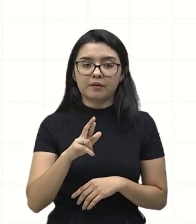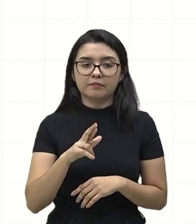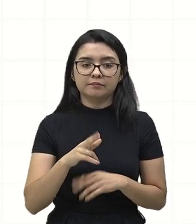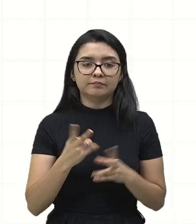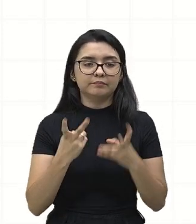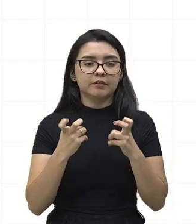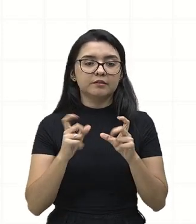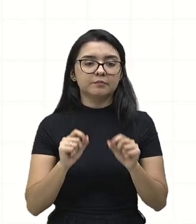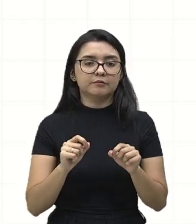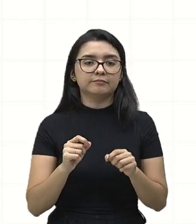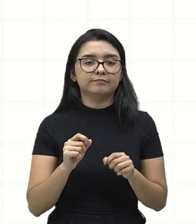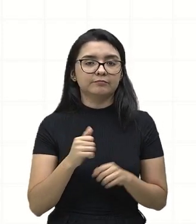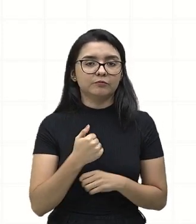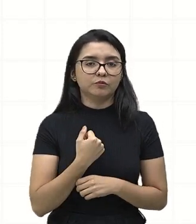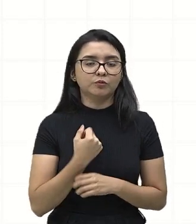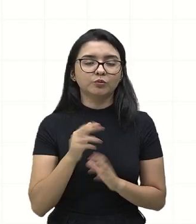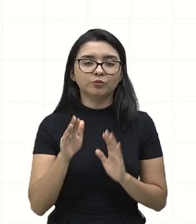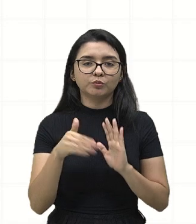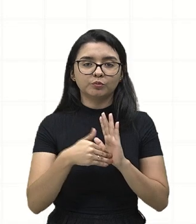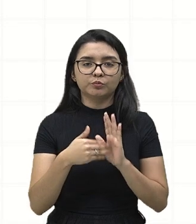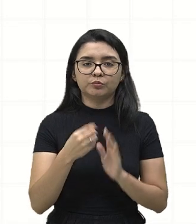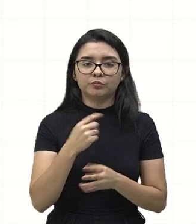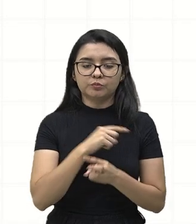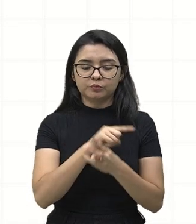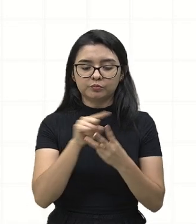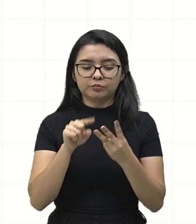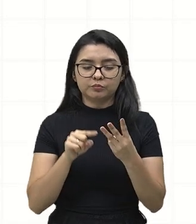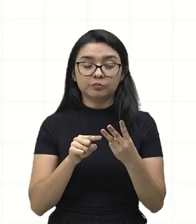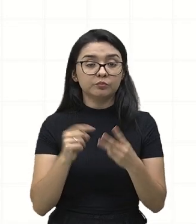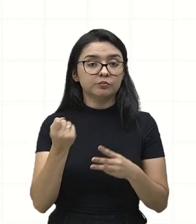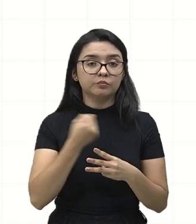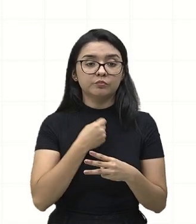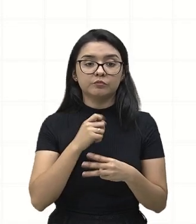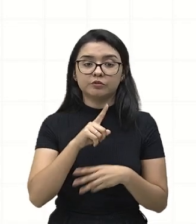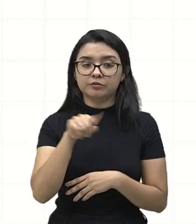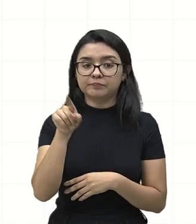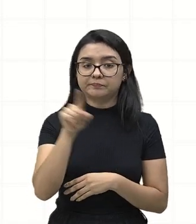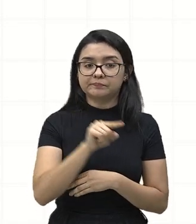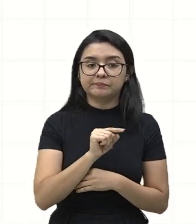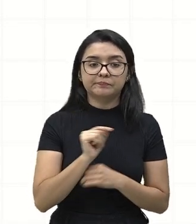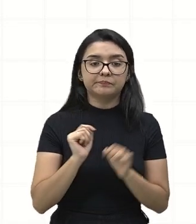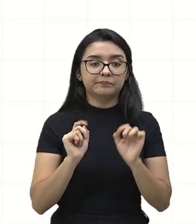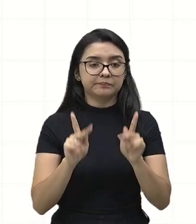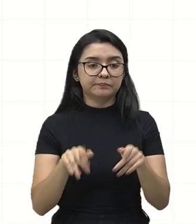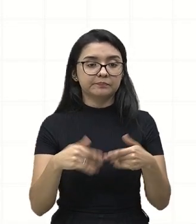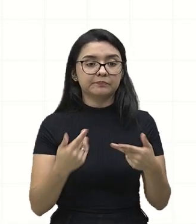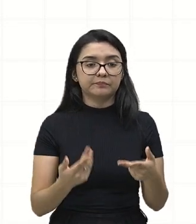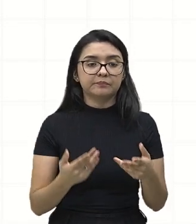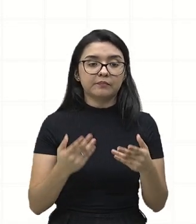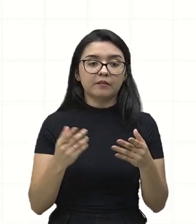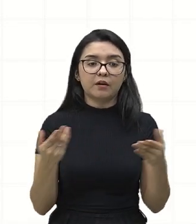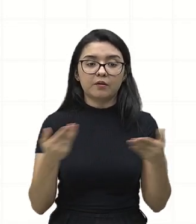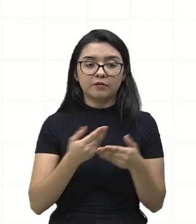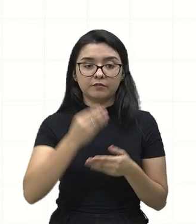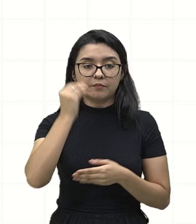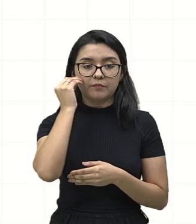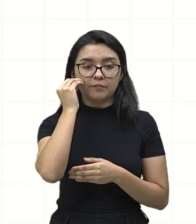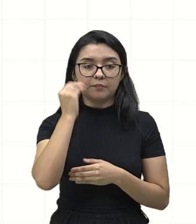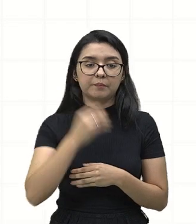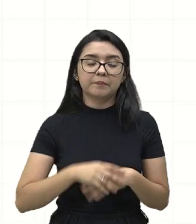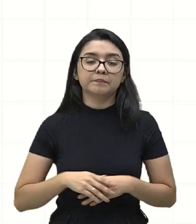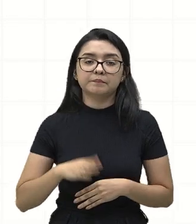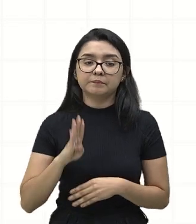nem olhar para os 3 últimos algarismos. Ele já está fora. Vamos conferir o item